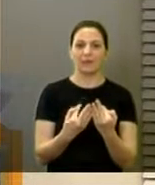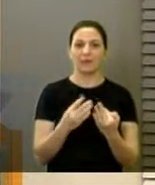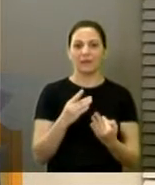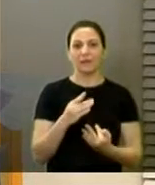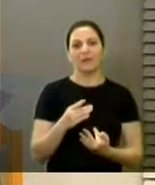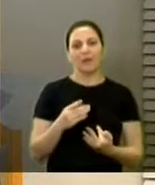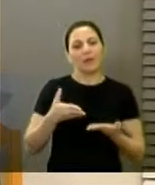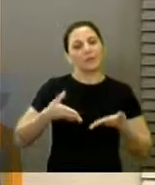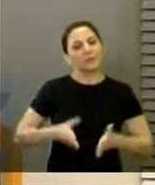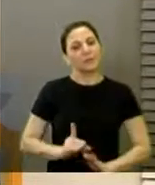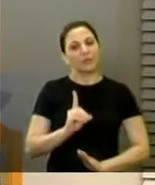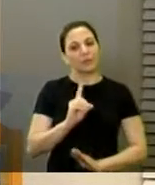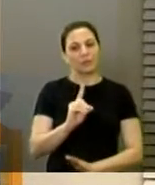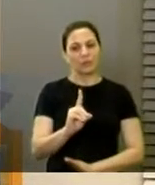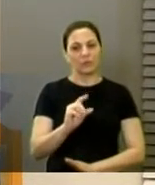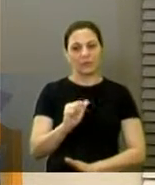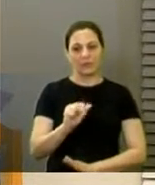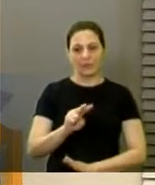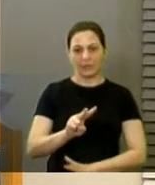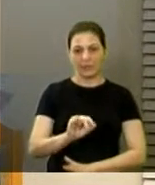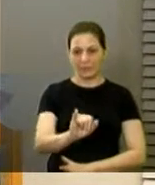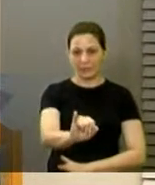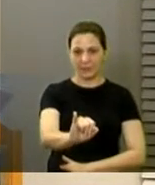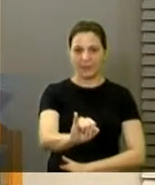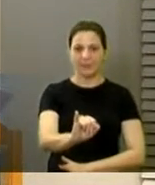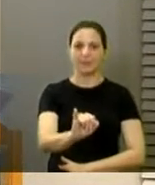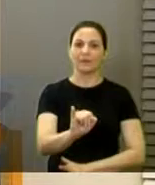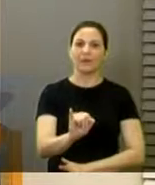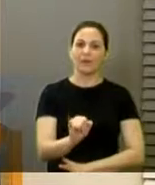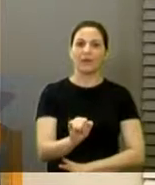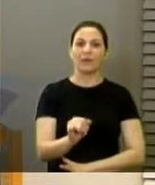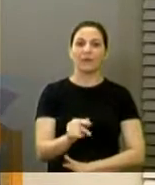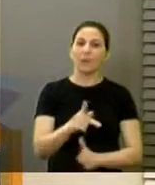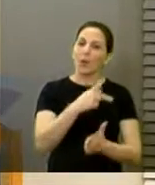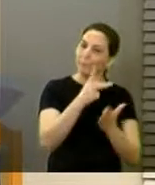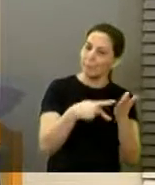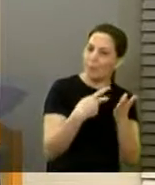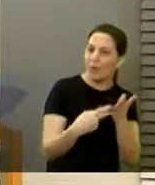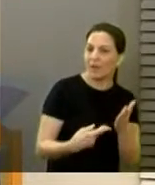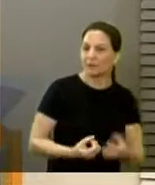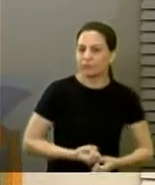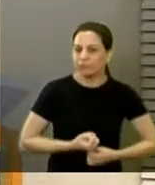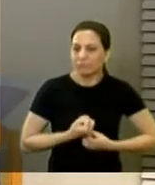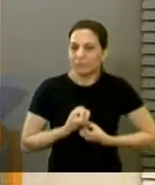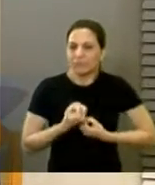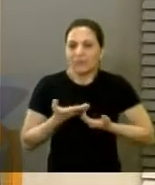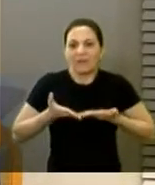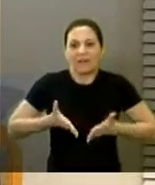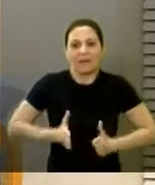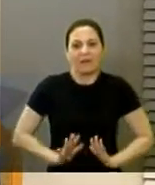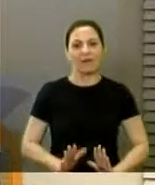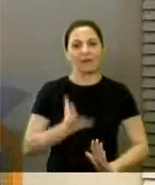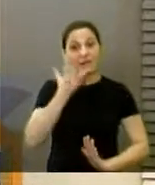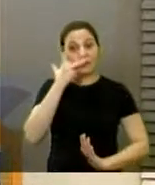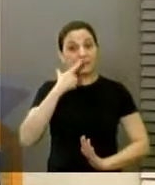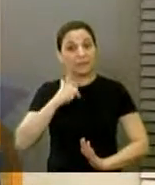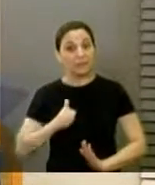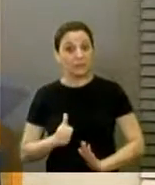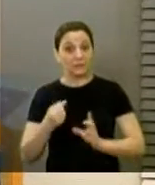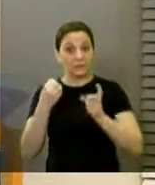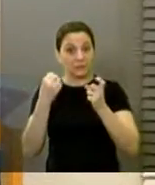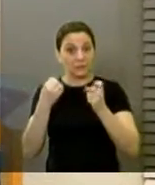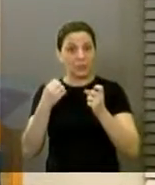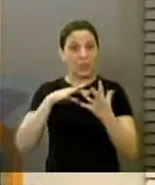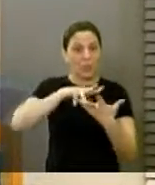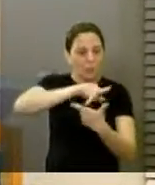davi e bochechinha o guimarães rosa o poeta é dizia que quando nasce uma criança o mundo